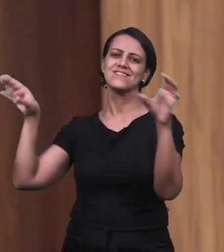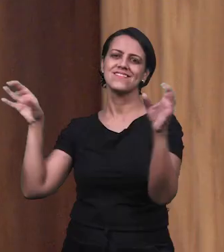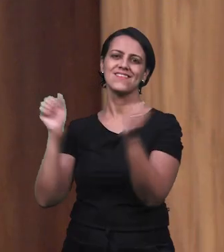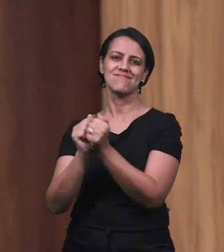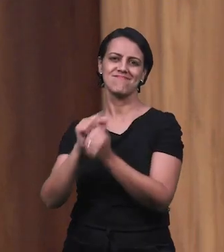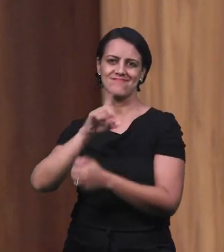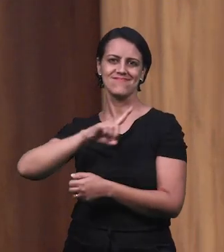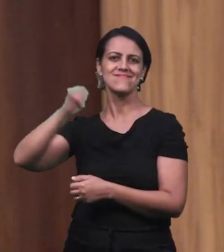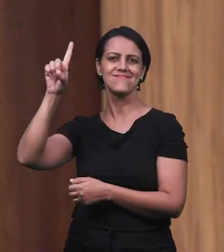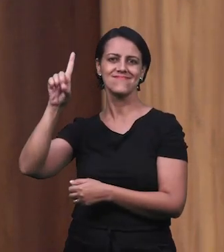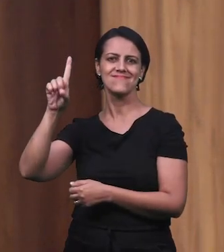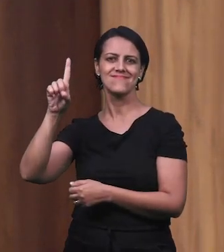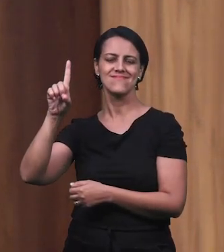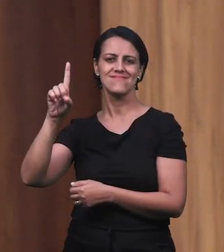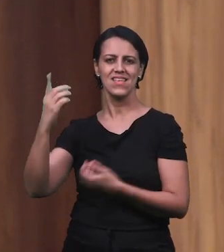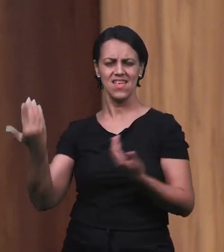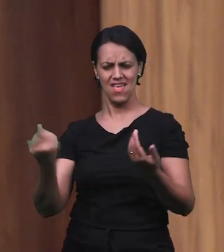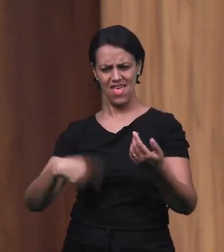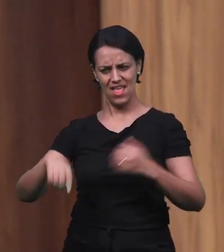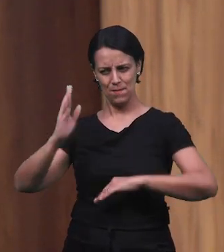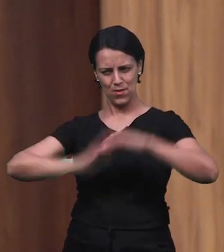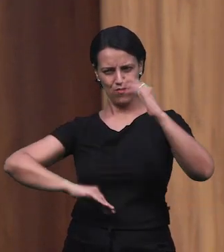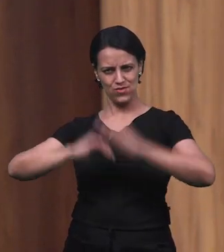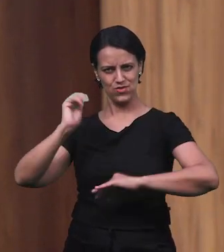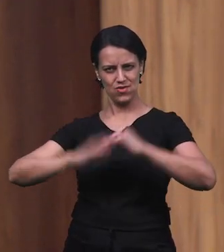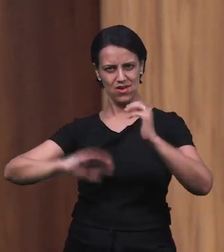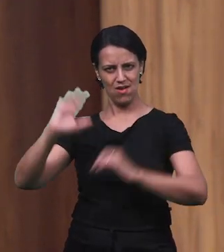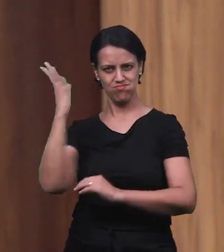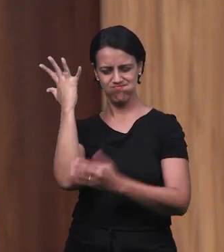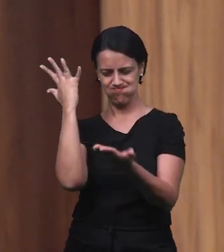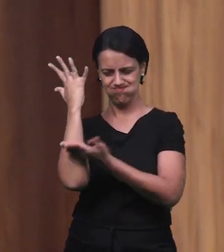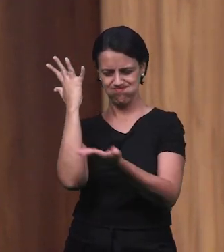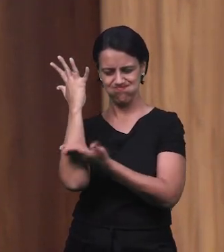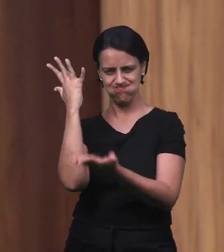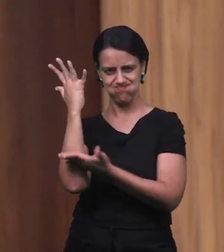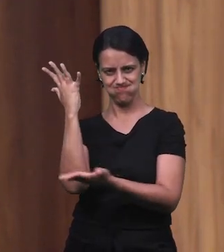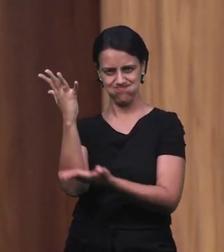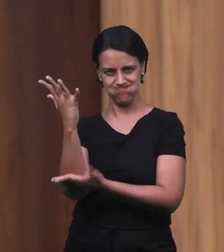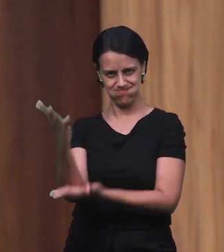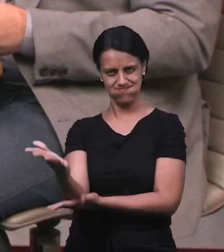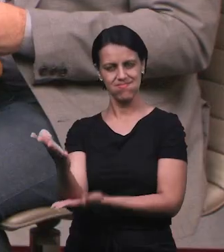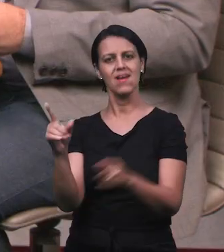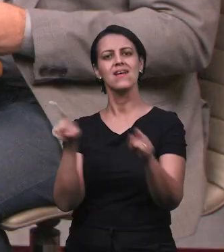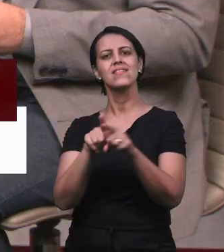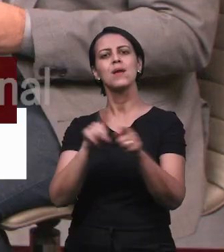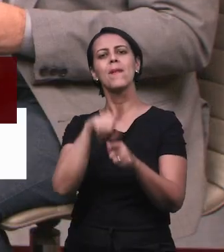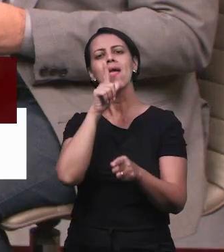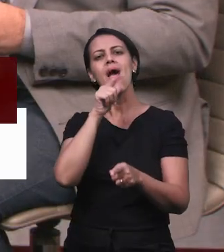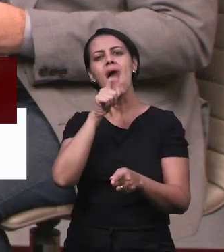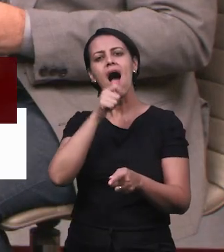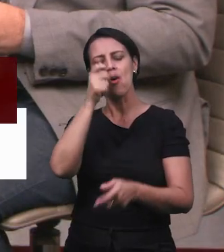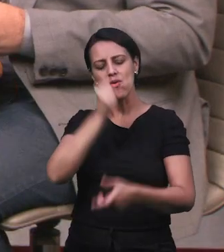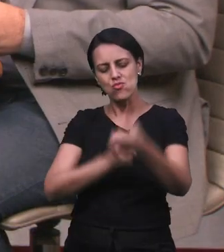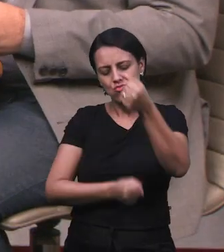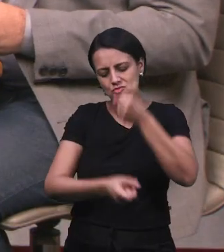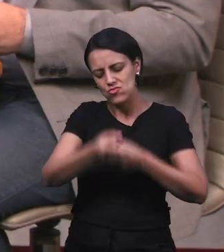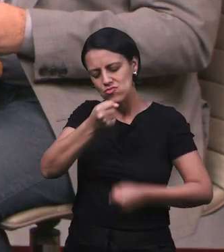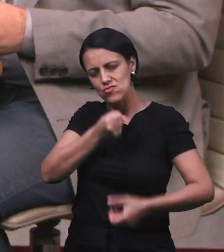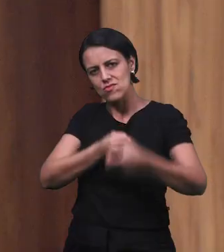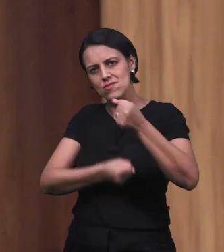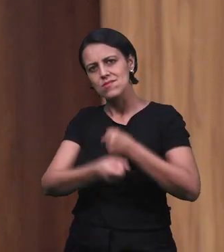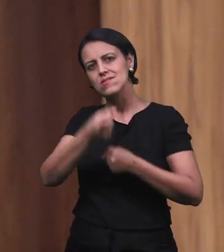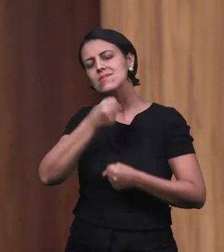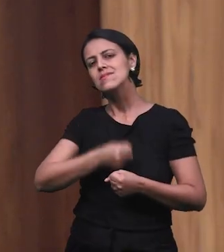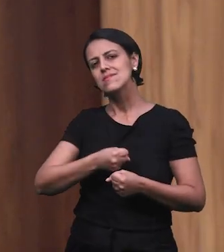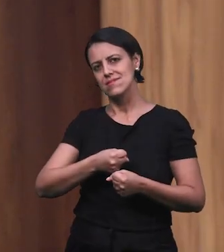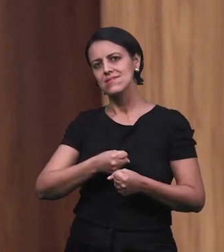servos, rachadores de lenha, tiradores de água para o alto. Inclusive para o altar, né? Inclusive para o altar. Se é